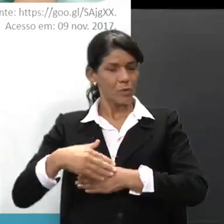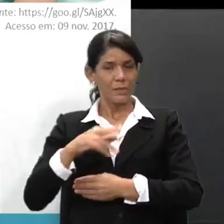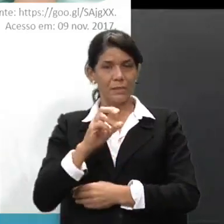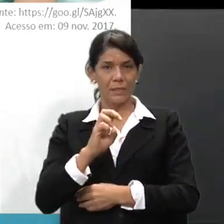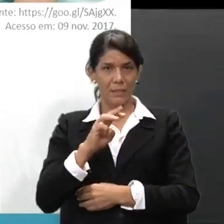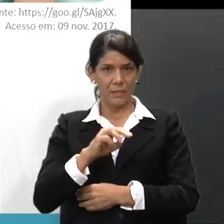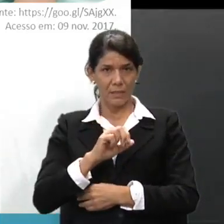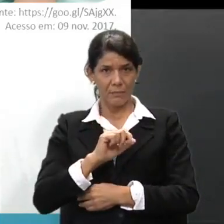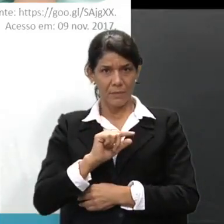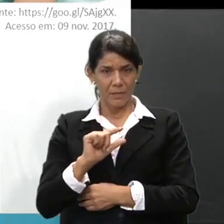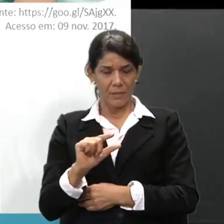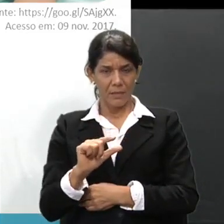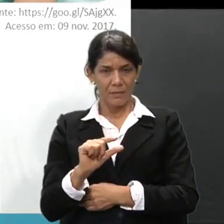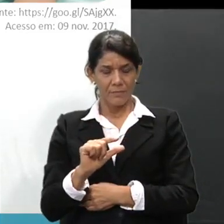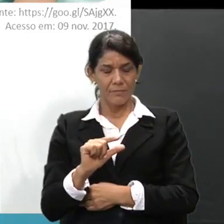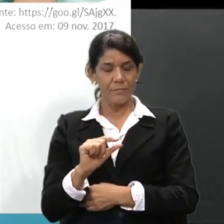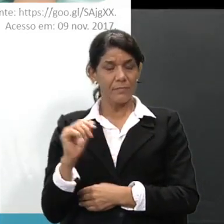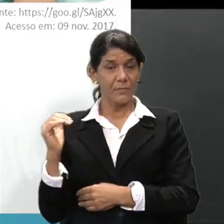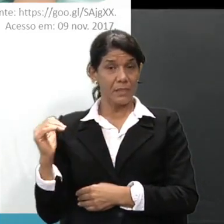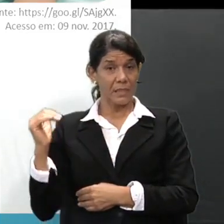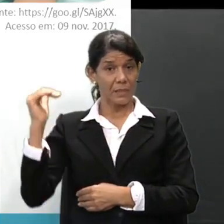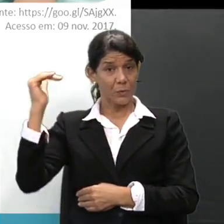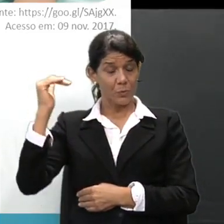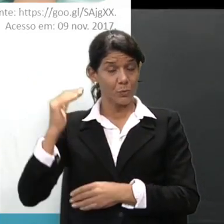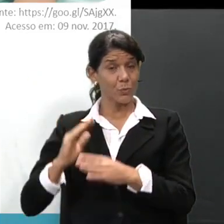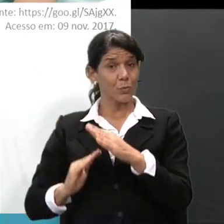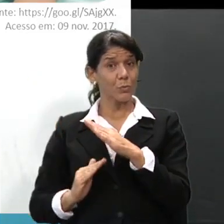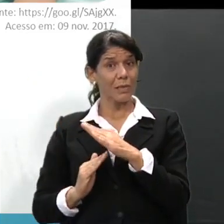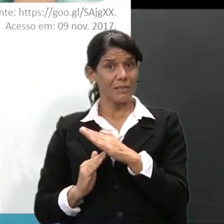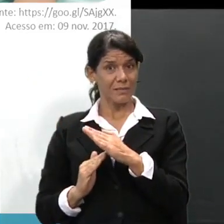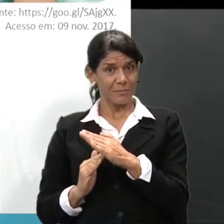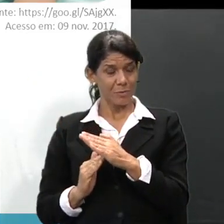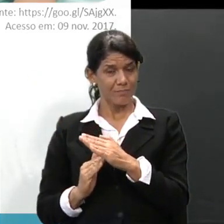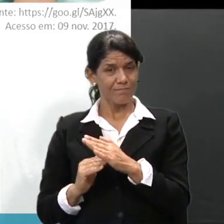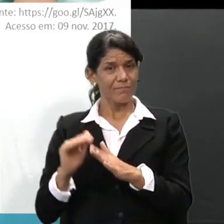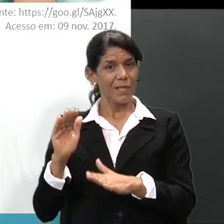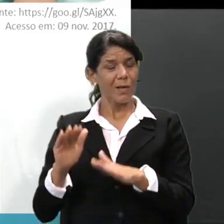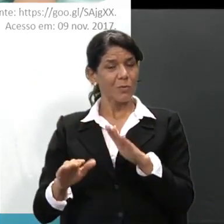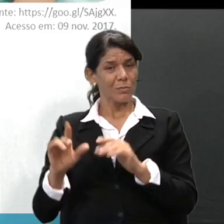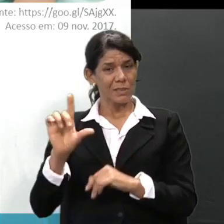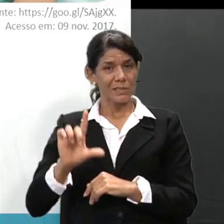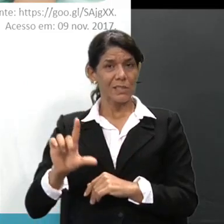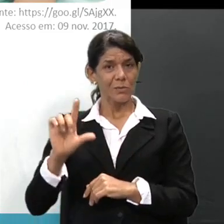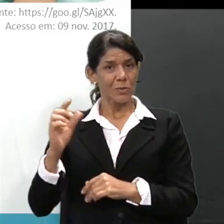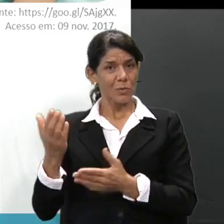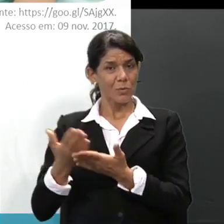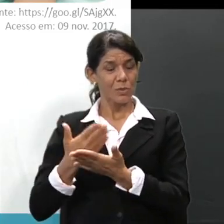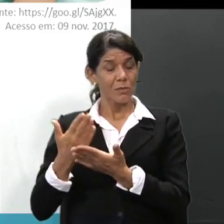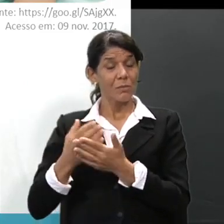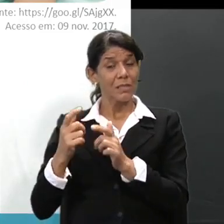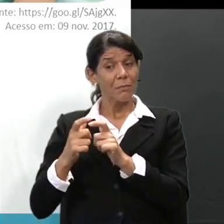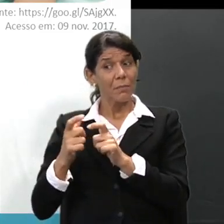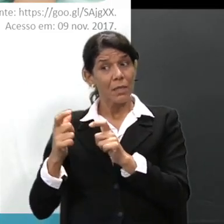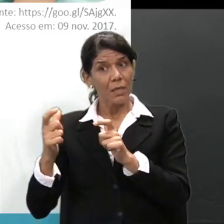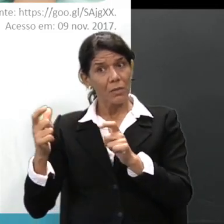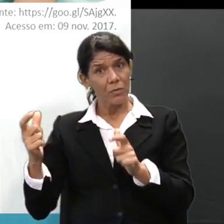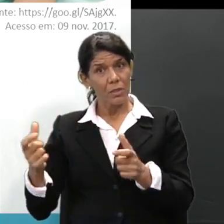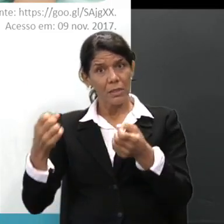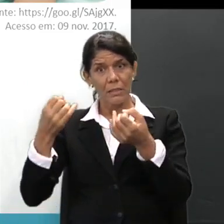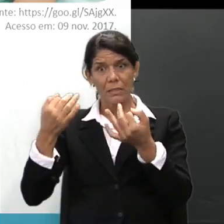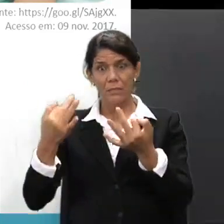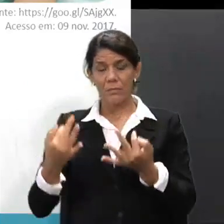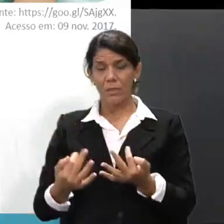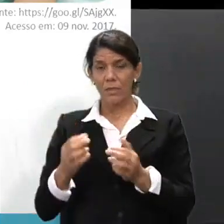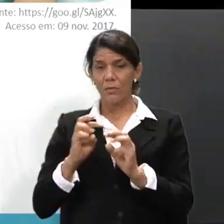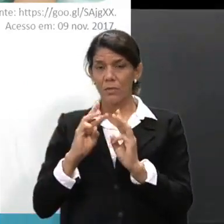5 ml em adultos, no máximo, tá? Algumas literaturas, mas a grande maioria traz aqui